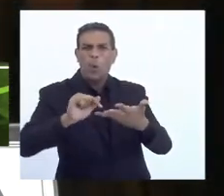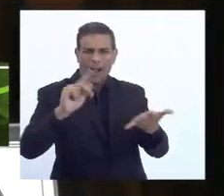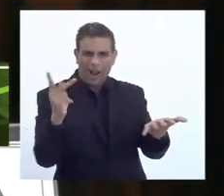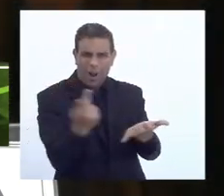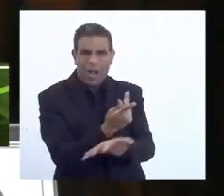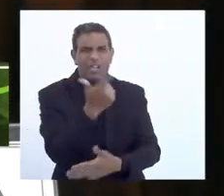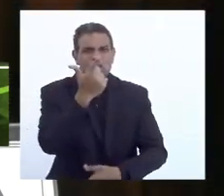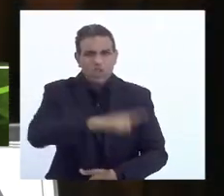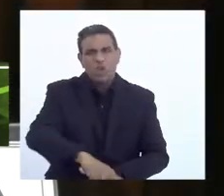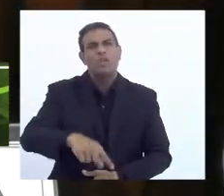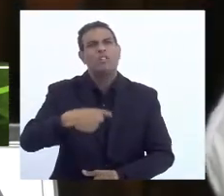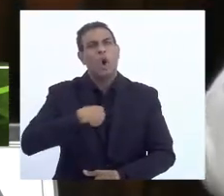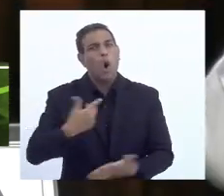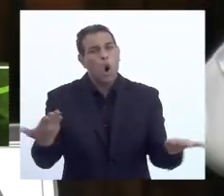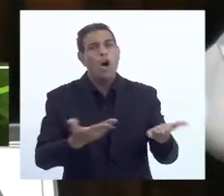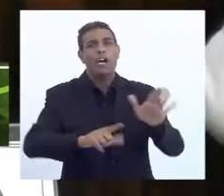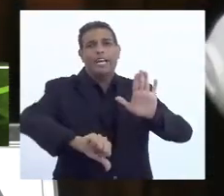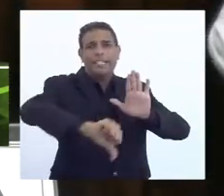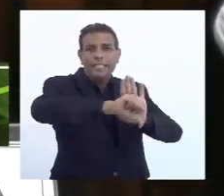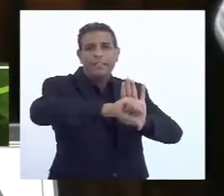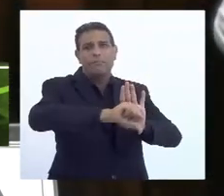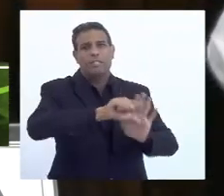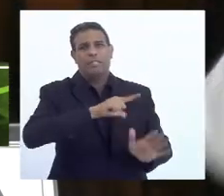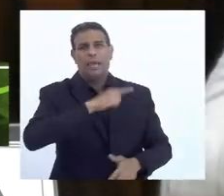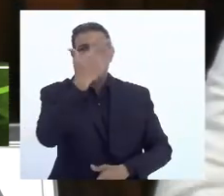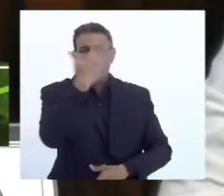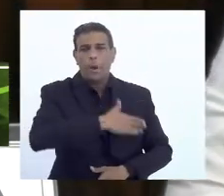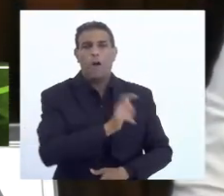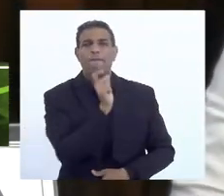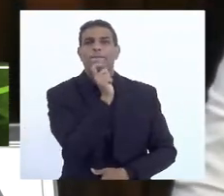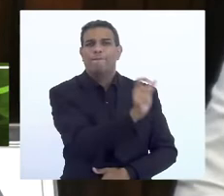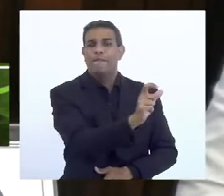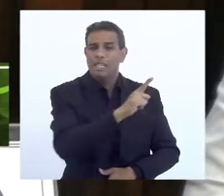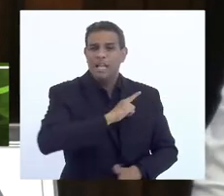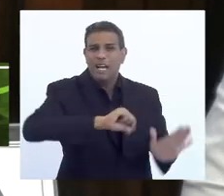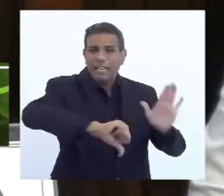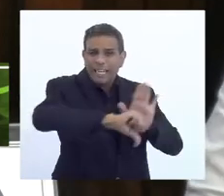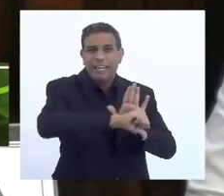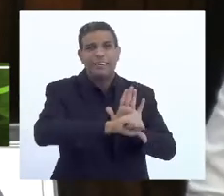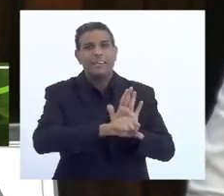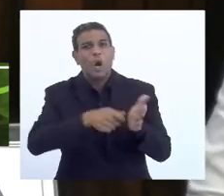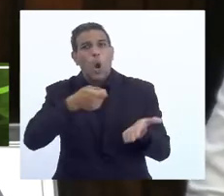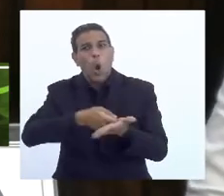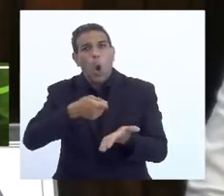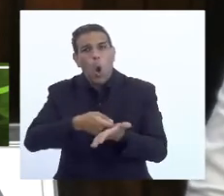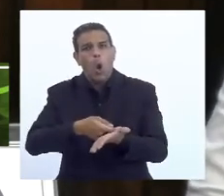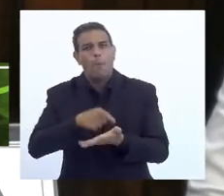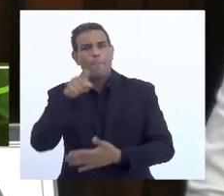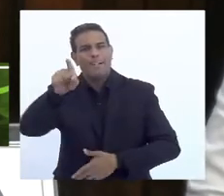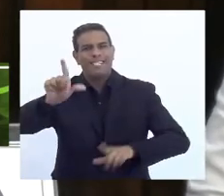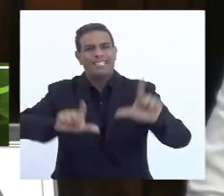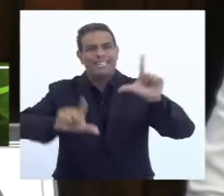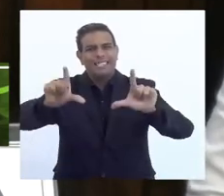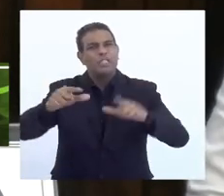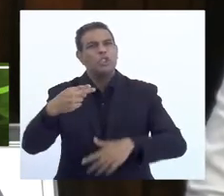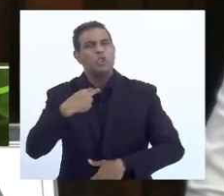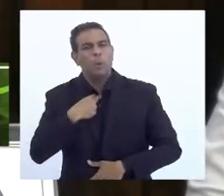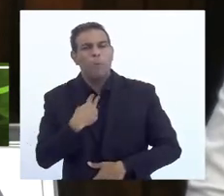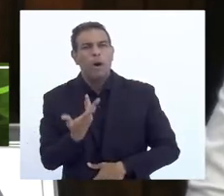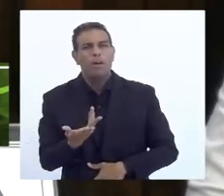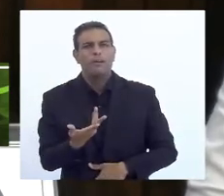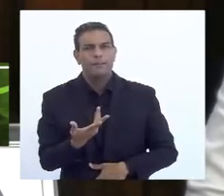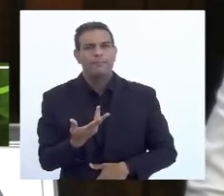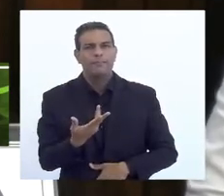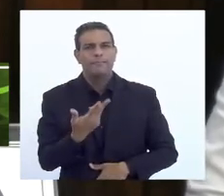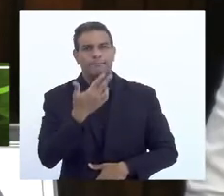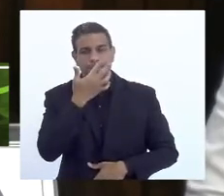mais, porque hoje é crime. Hoje é crime, não era. Eu fui obrigada a ouvir da Rede Globo que não podia interromper